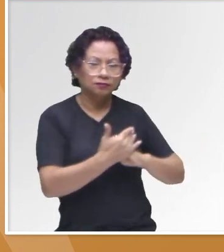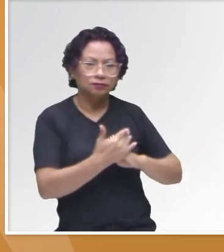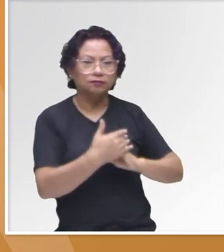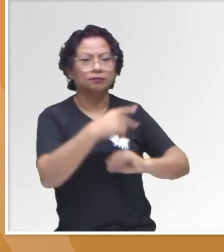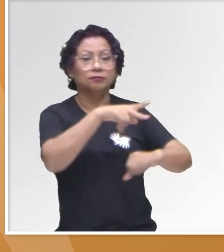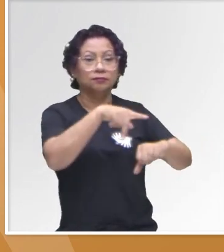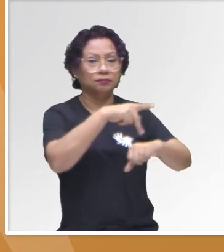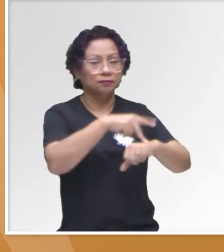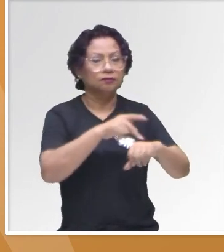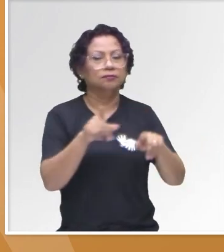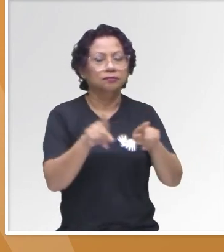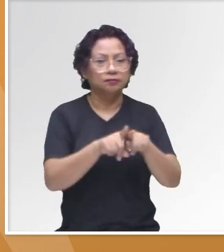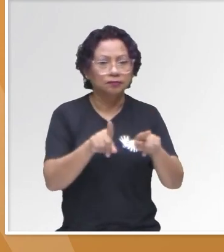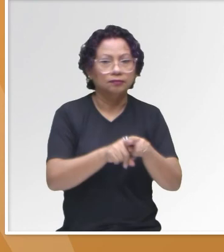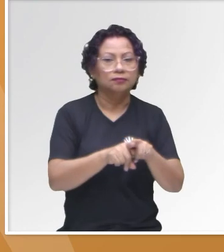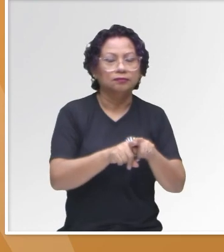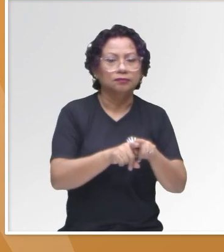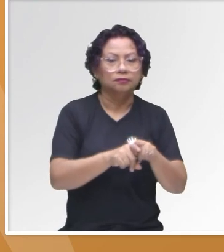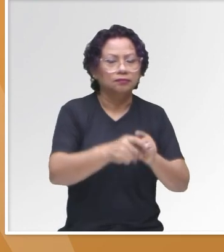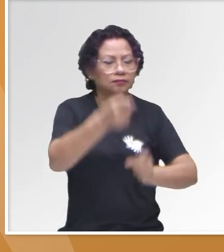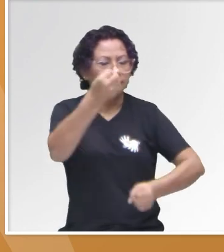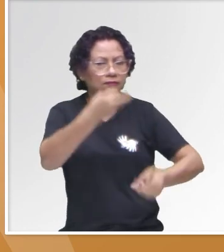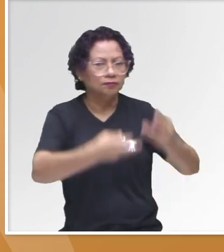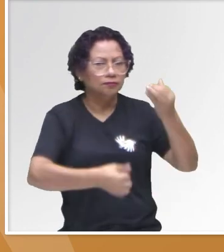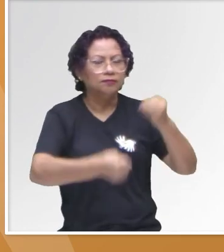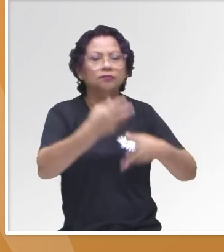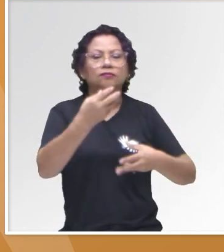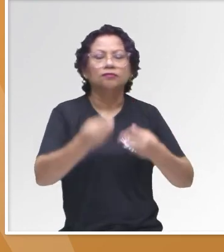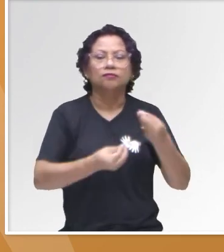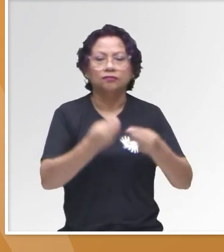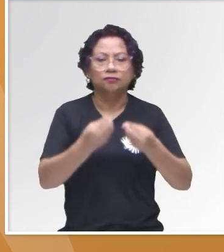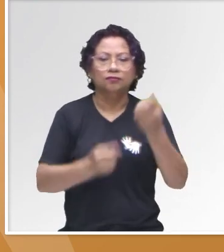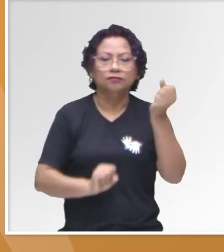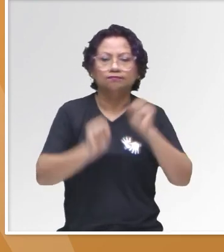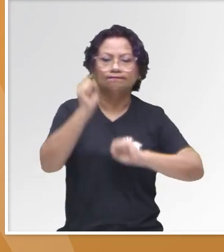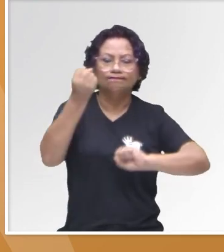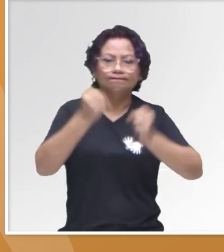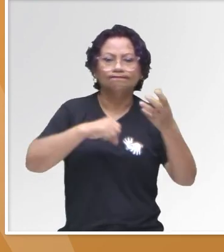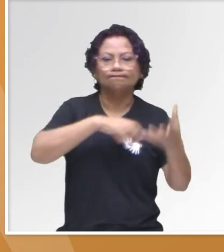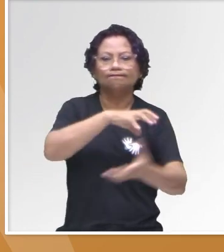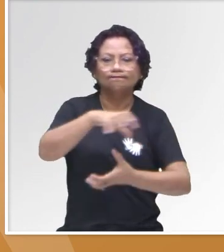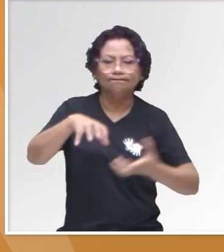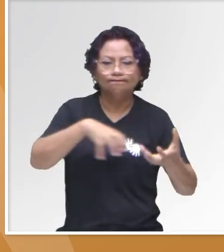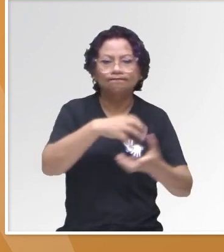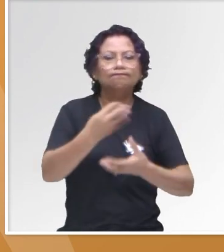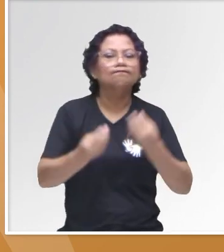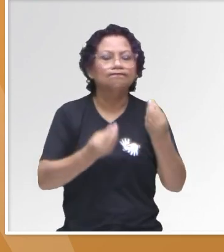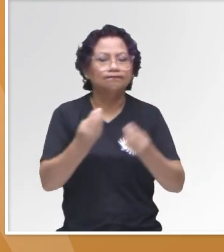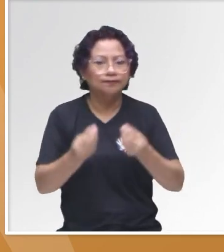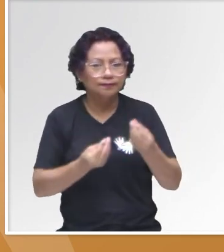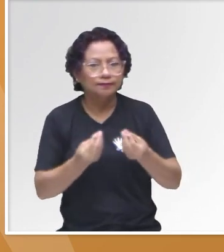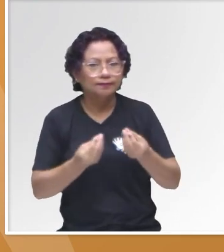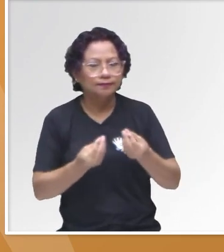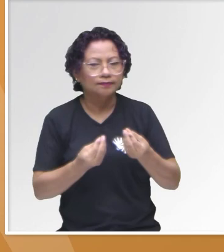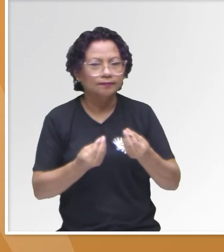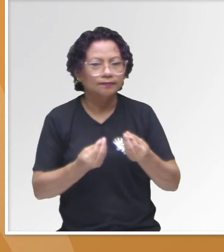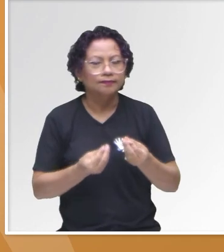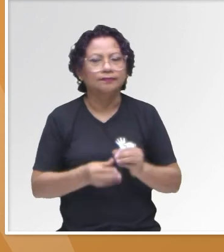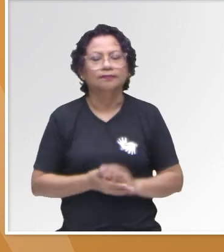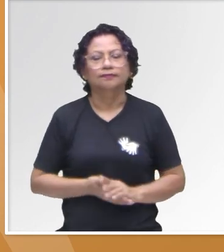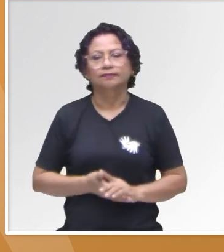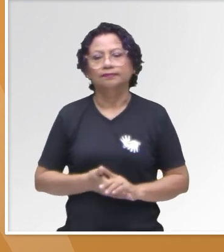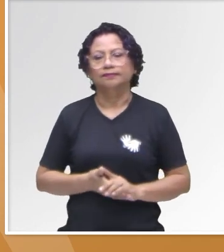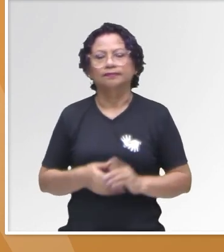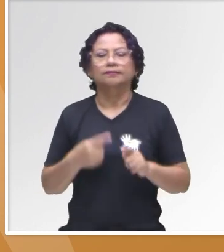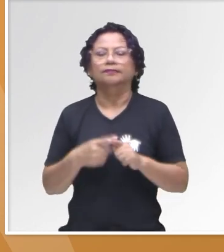e também os desafios da provável 4ª Revolução Industrial, né, que inclusive a gente falou ontem, nós já estamos aí nessa mudança, né,